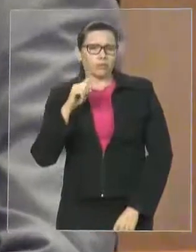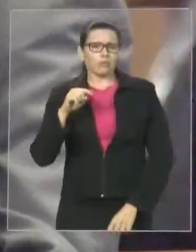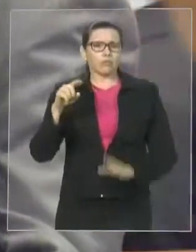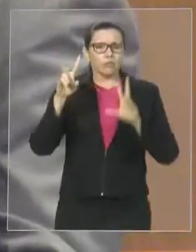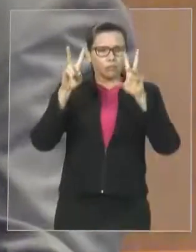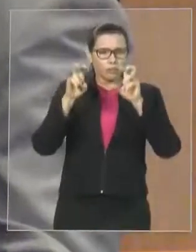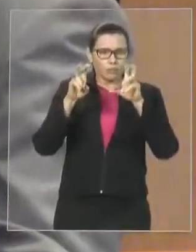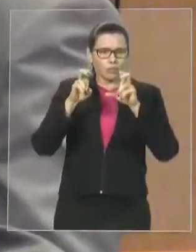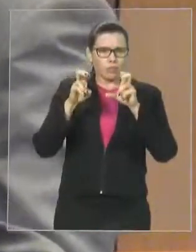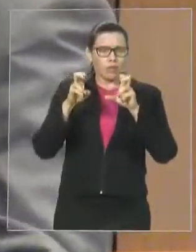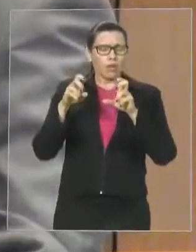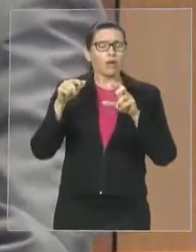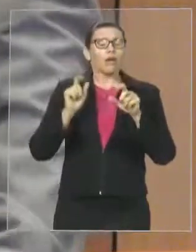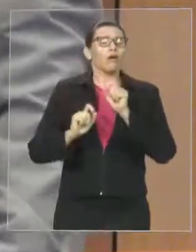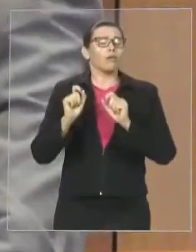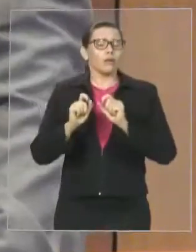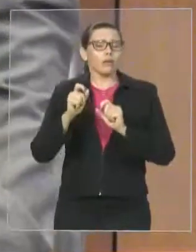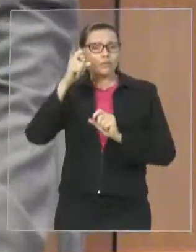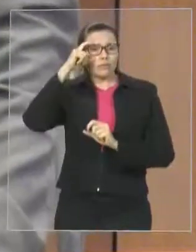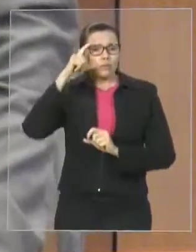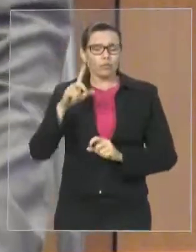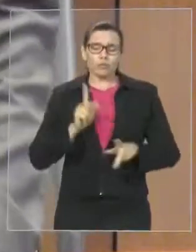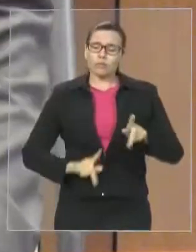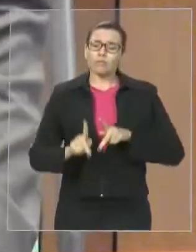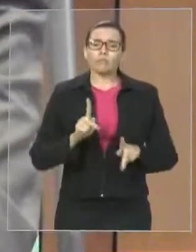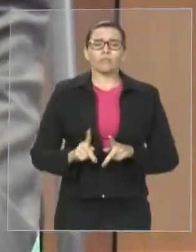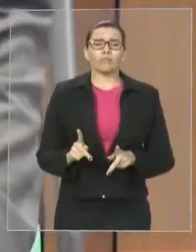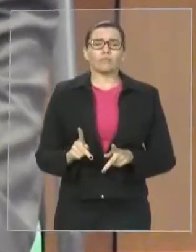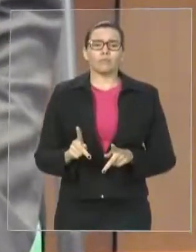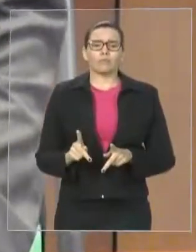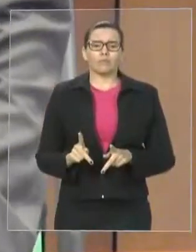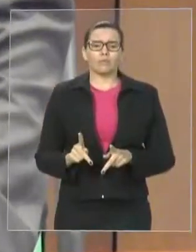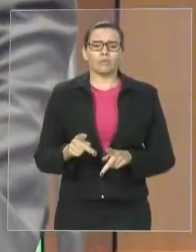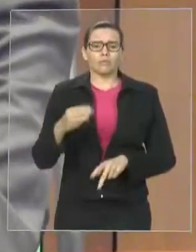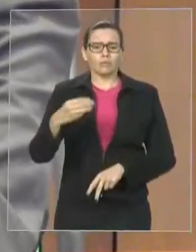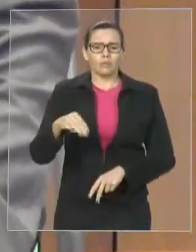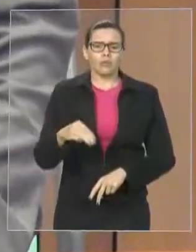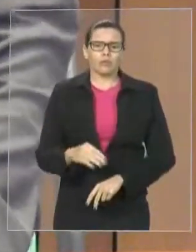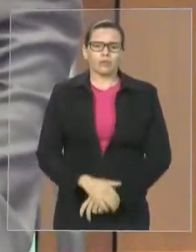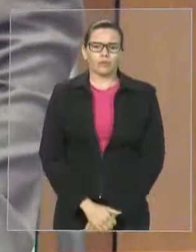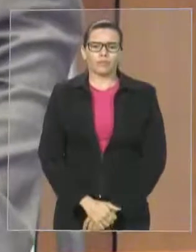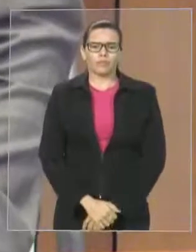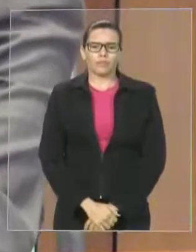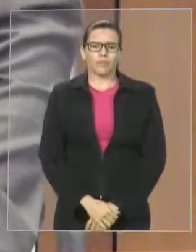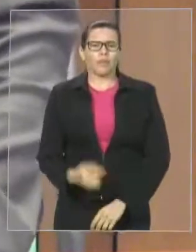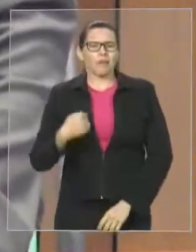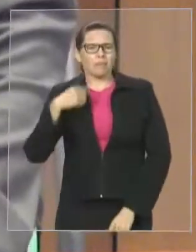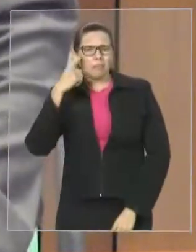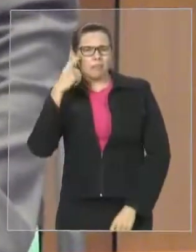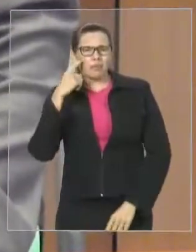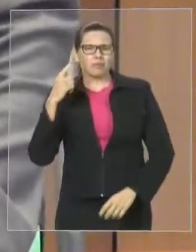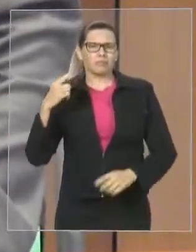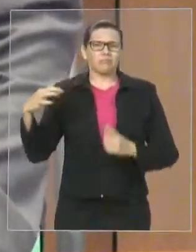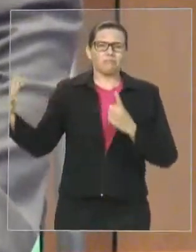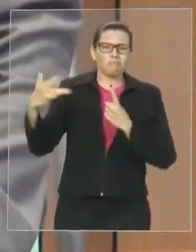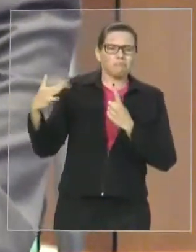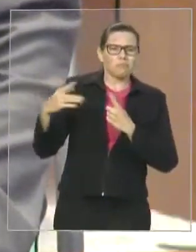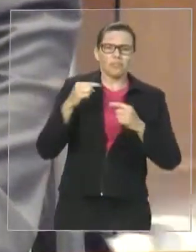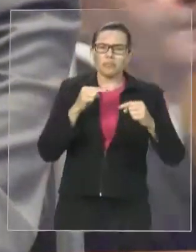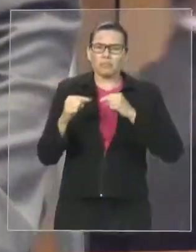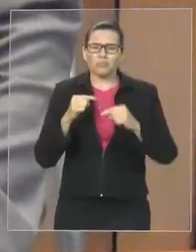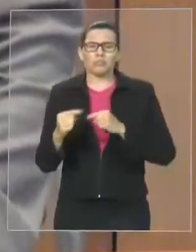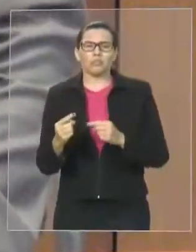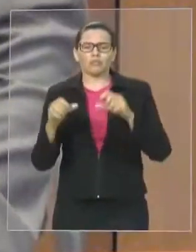um todo. E, às vezes, em razão de querelas políticas, acaba que atrasando e